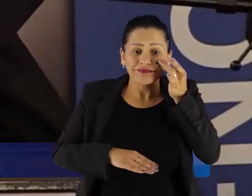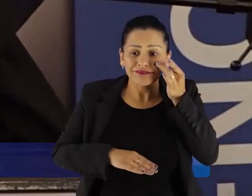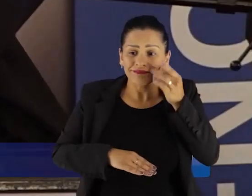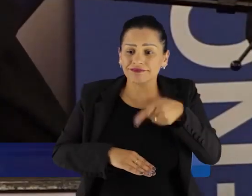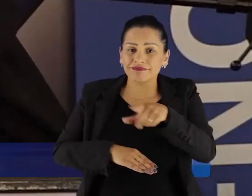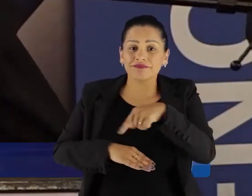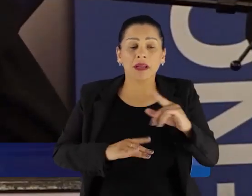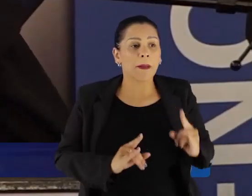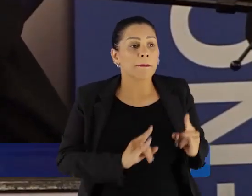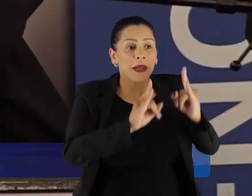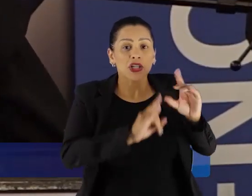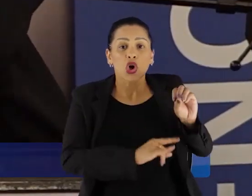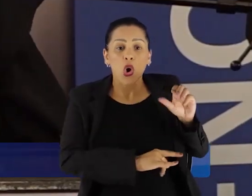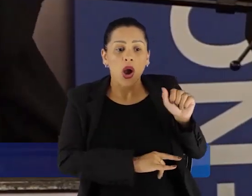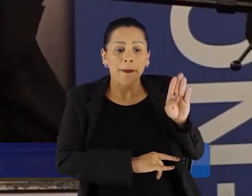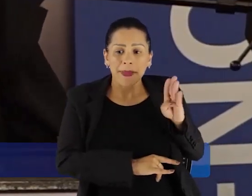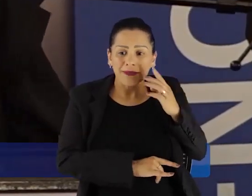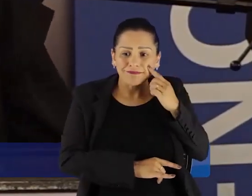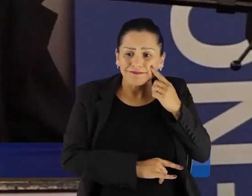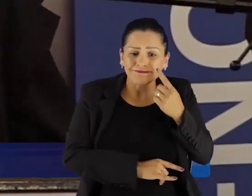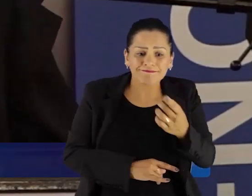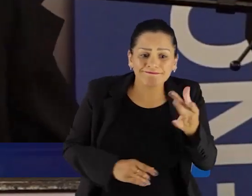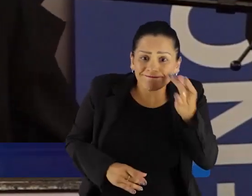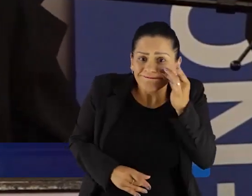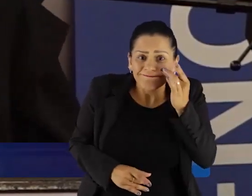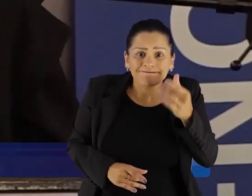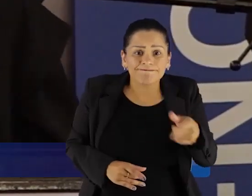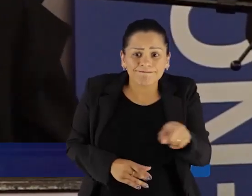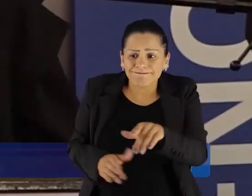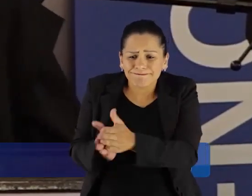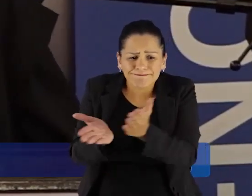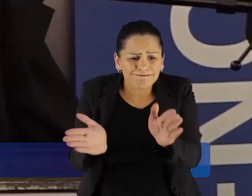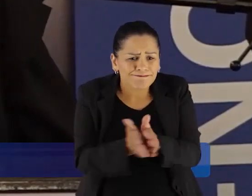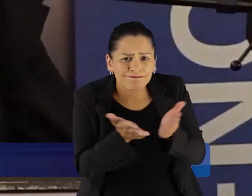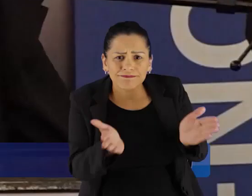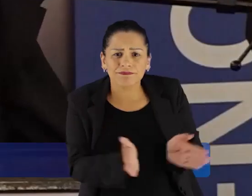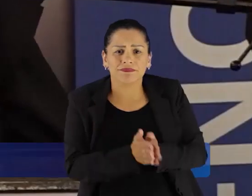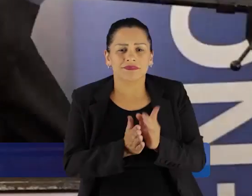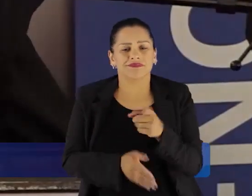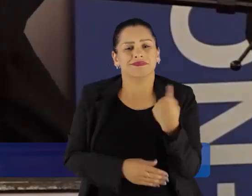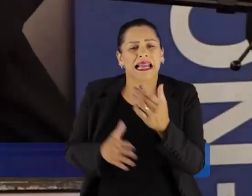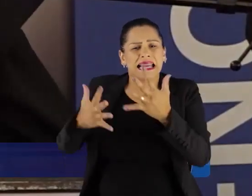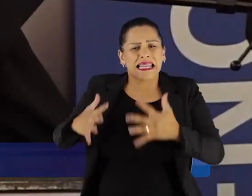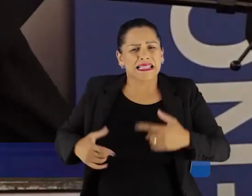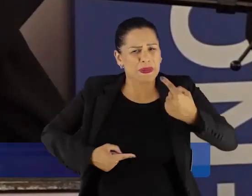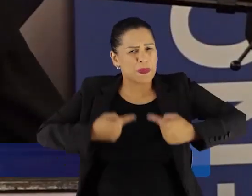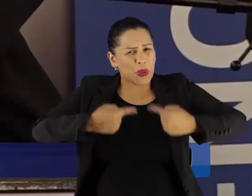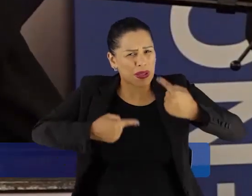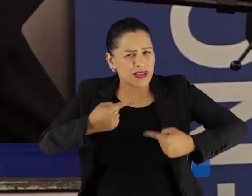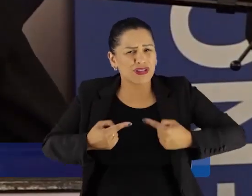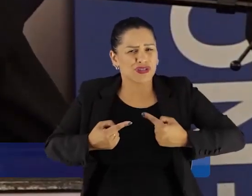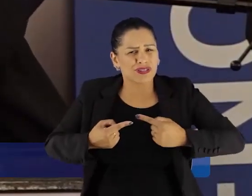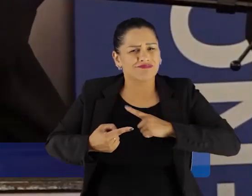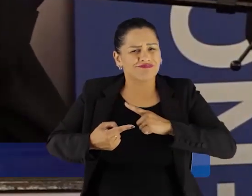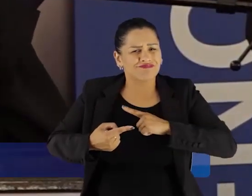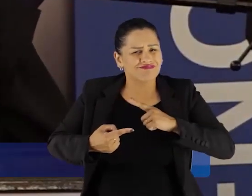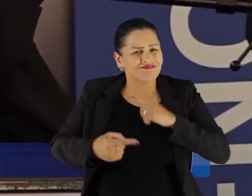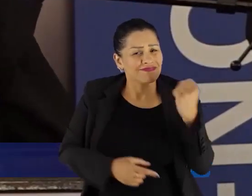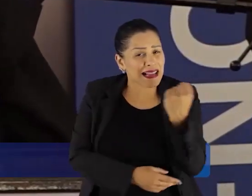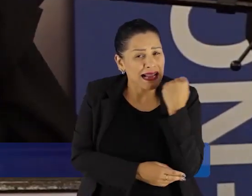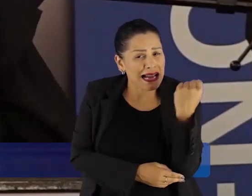para velo vivemos uma crise política e institucional com grandes e graves turbulências